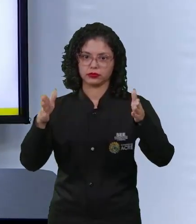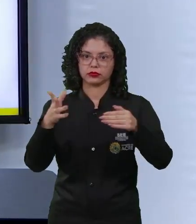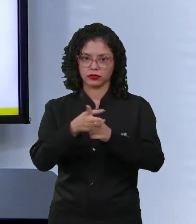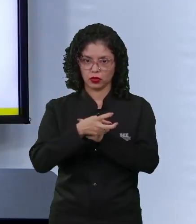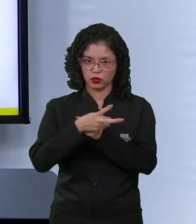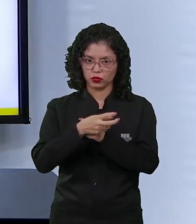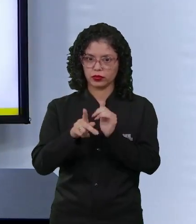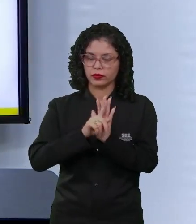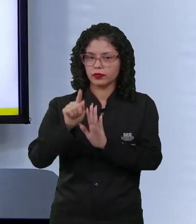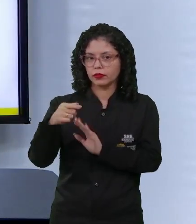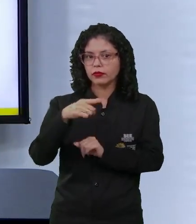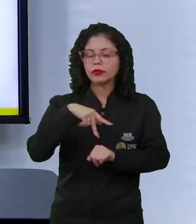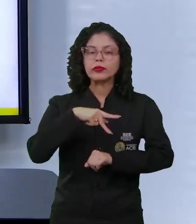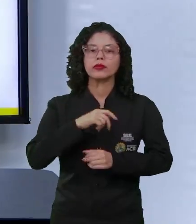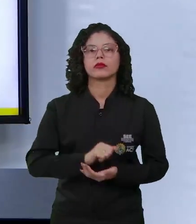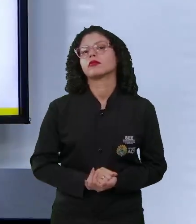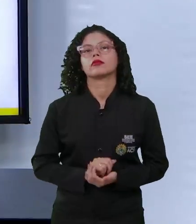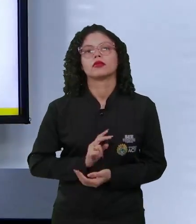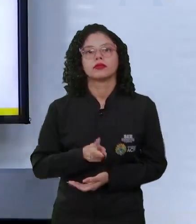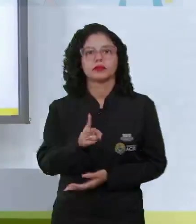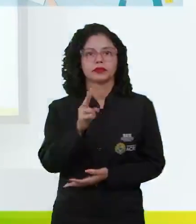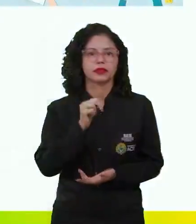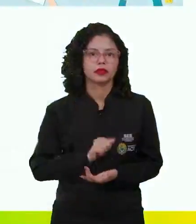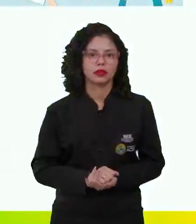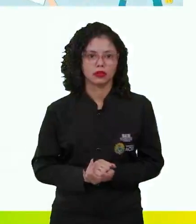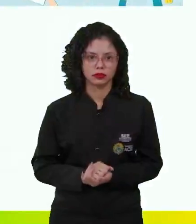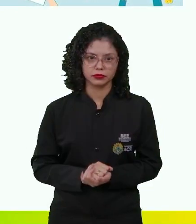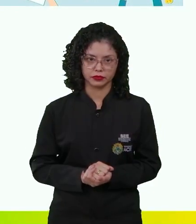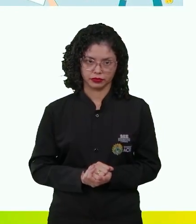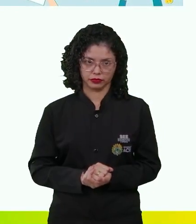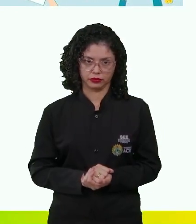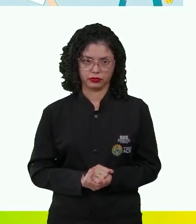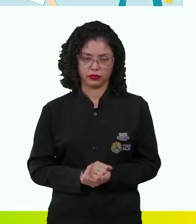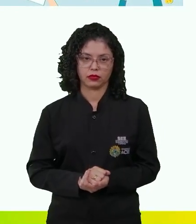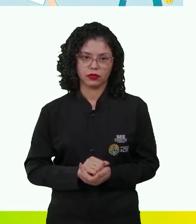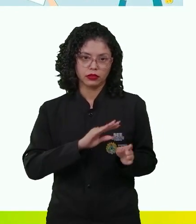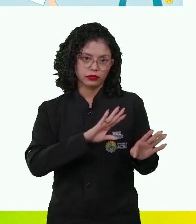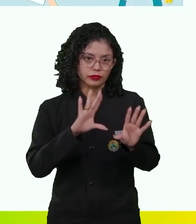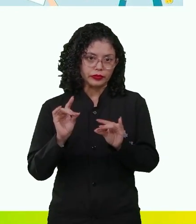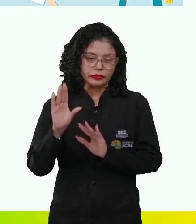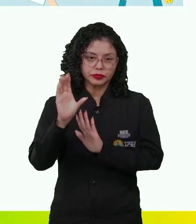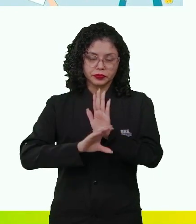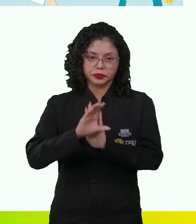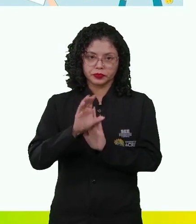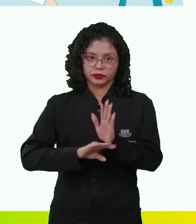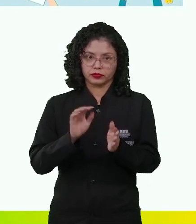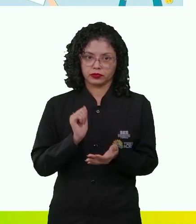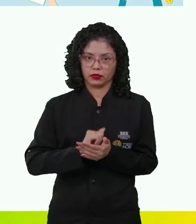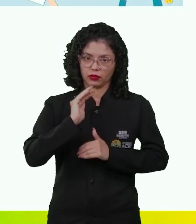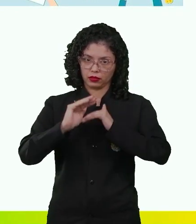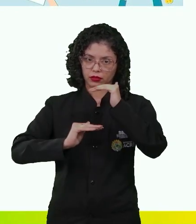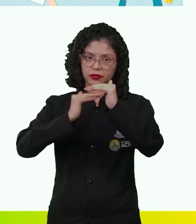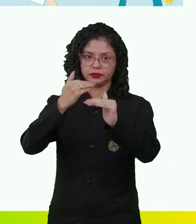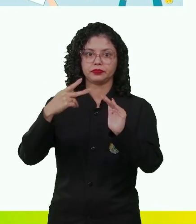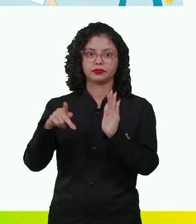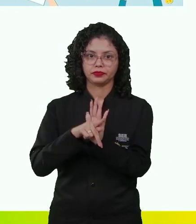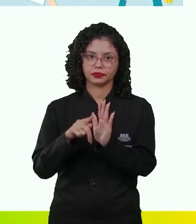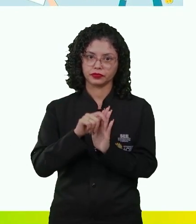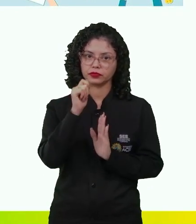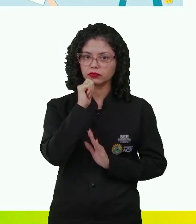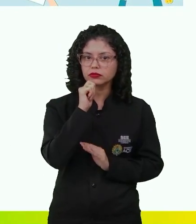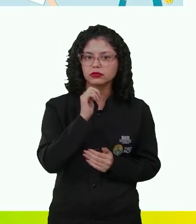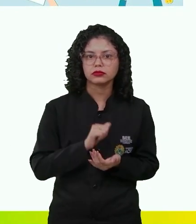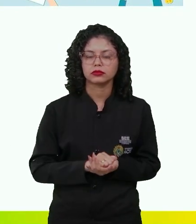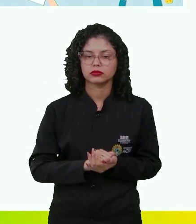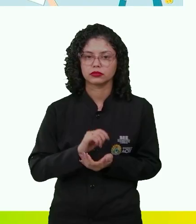explorar aquele país. Continuando, aqui eu trouxe o conceito de países desenvolvidos e